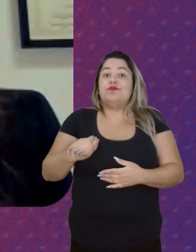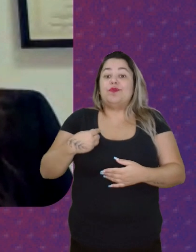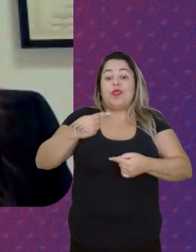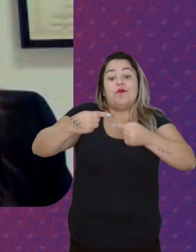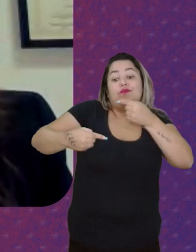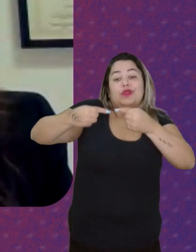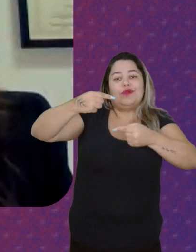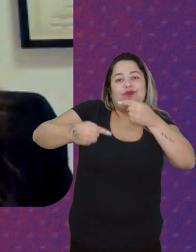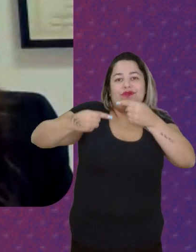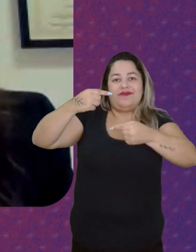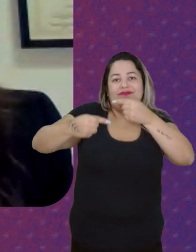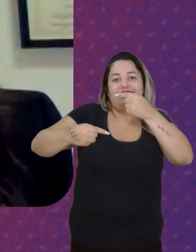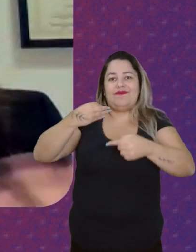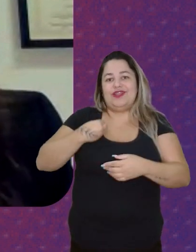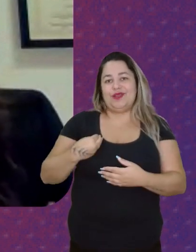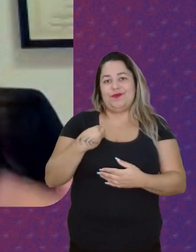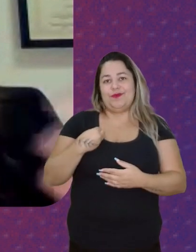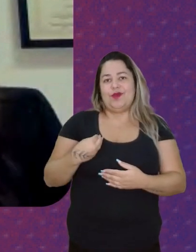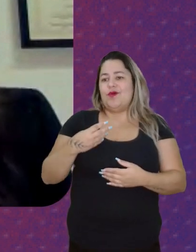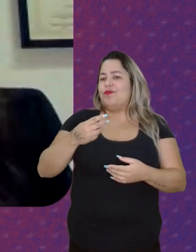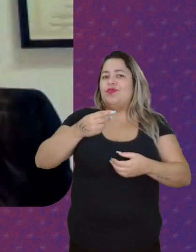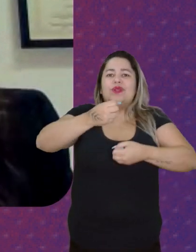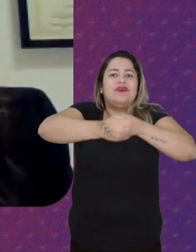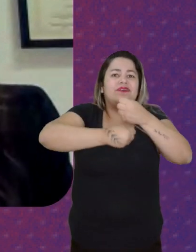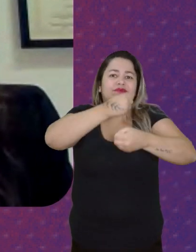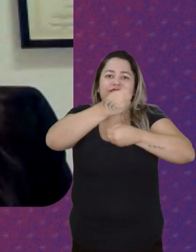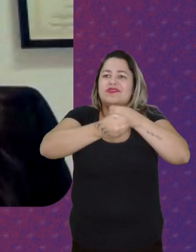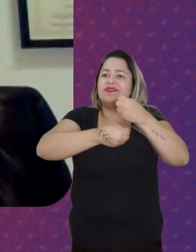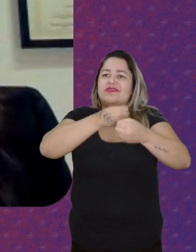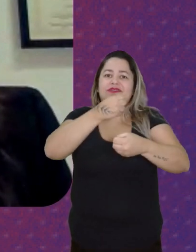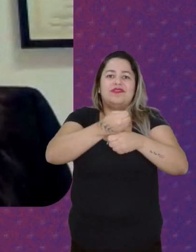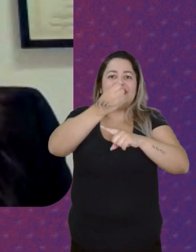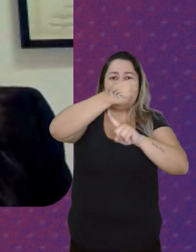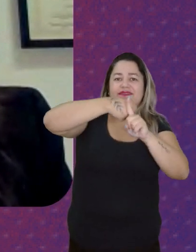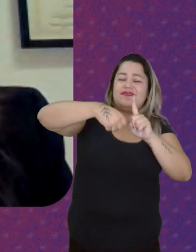das mulheres da vida política por milênios, por séculos,